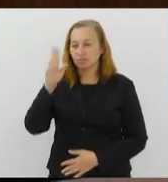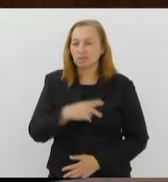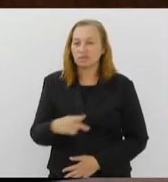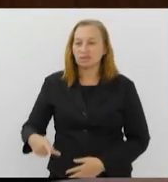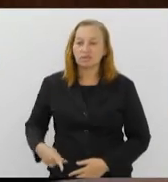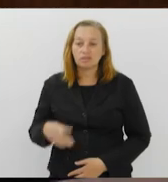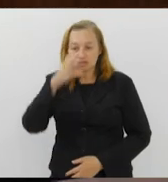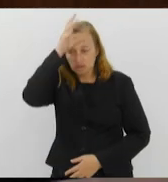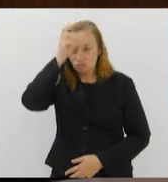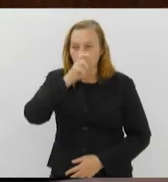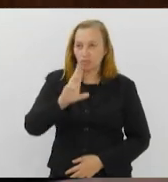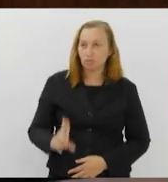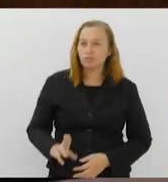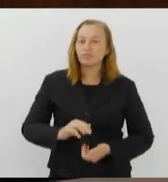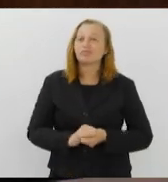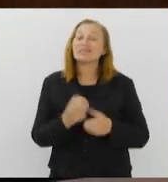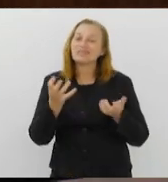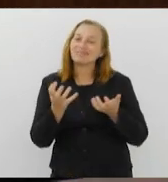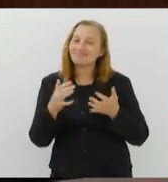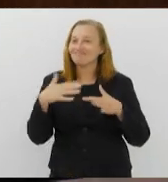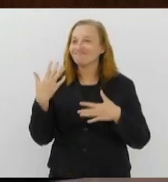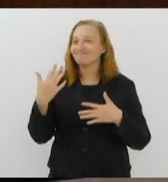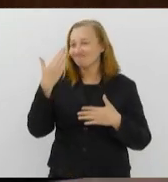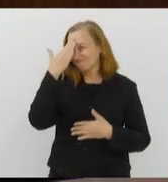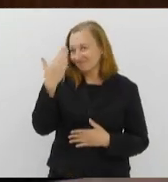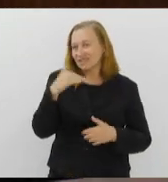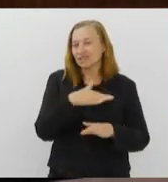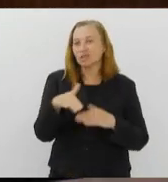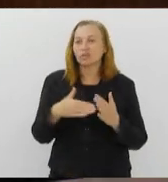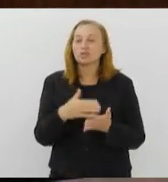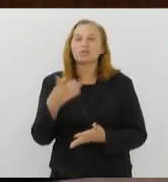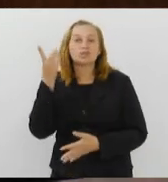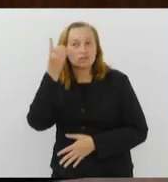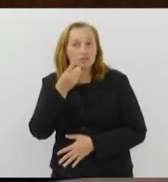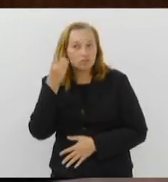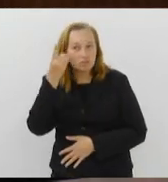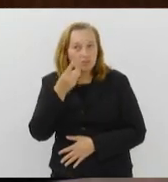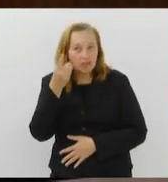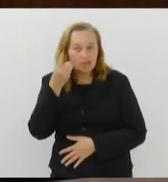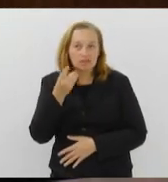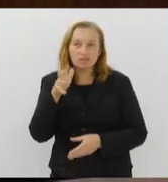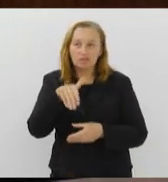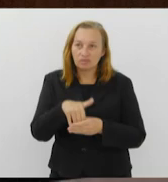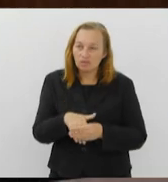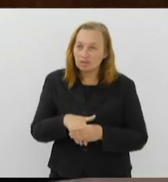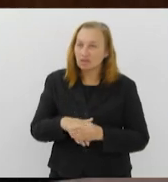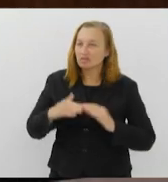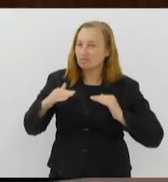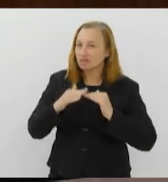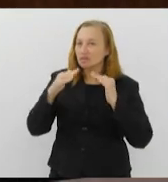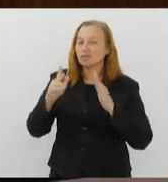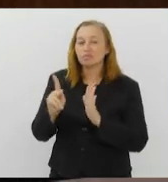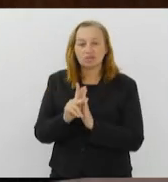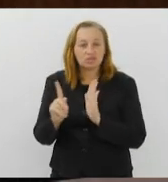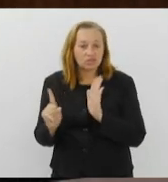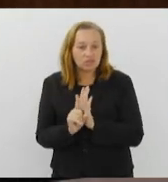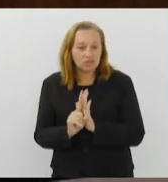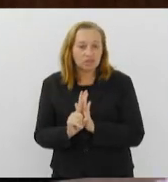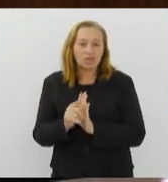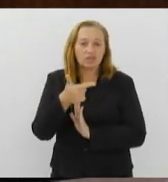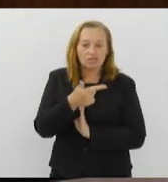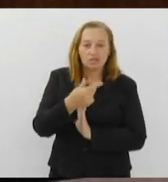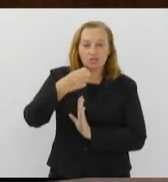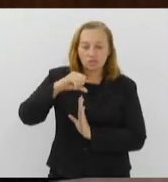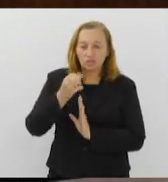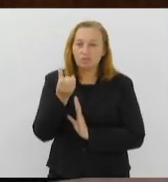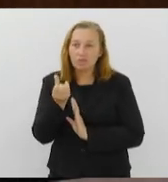Diaju. Queria aqui agradecer todos os deputados e deputadas que votaram a favor desse projeto de lei